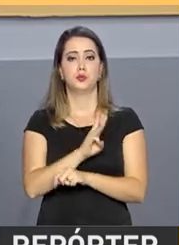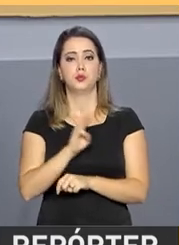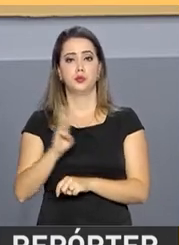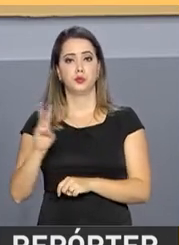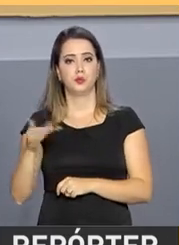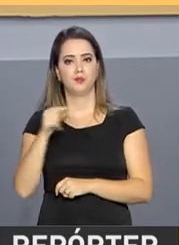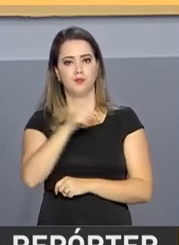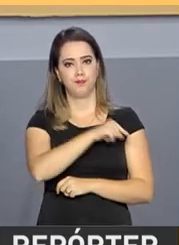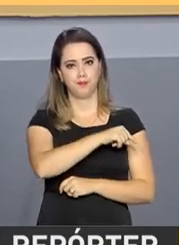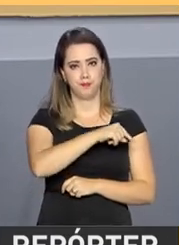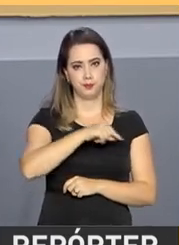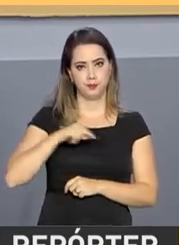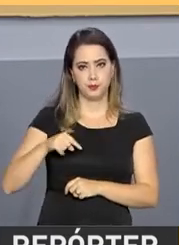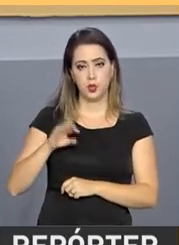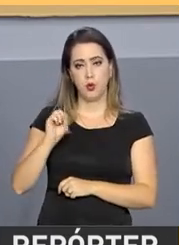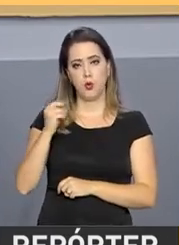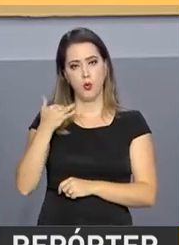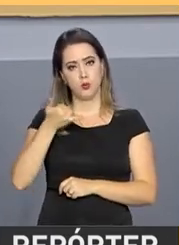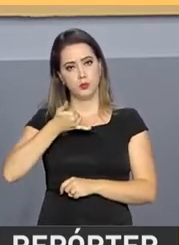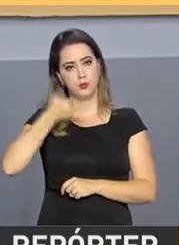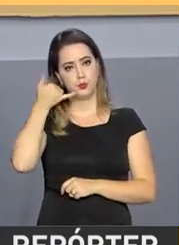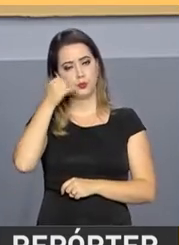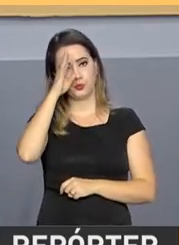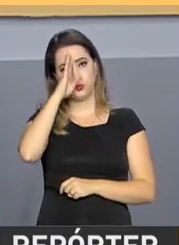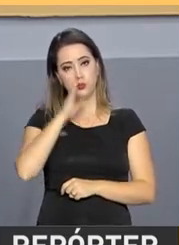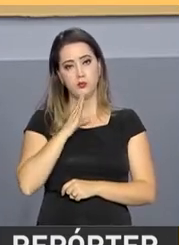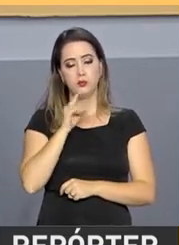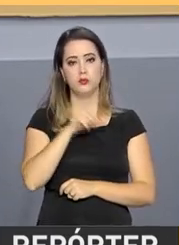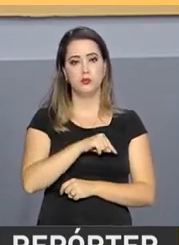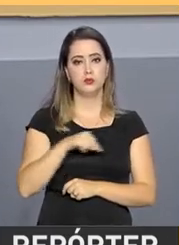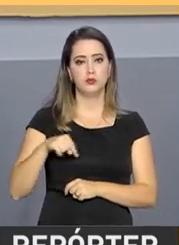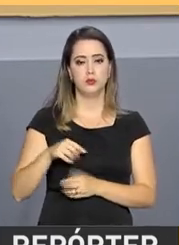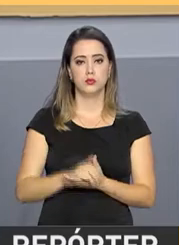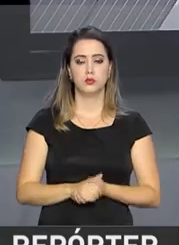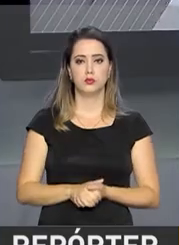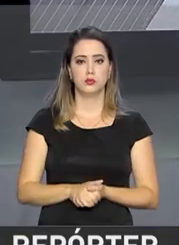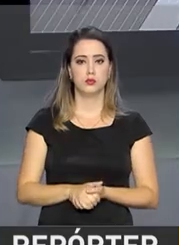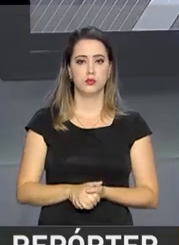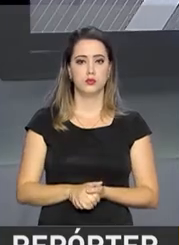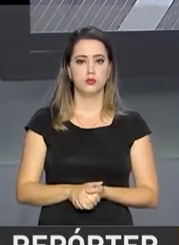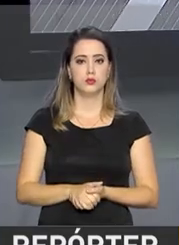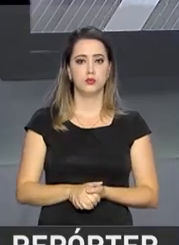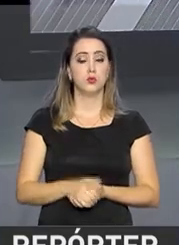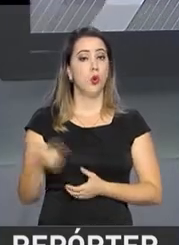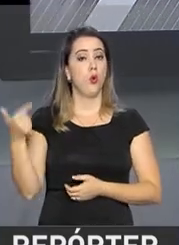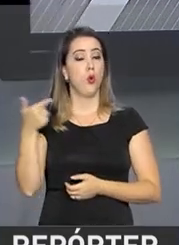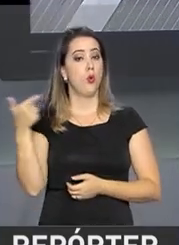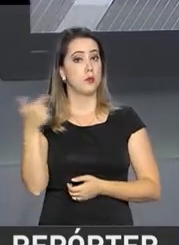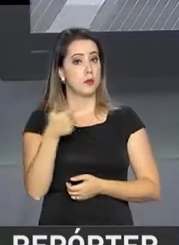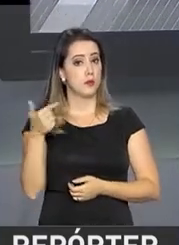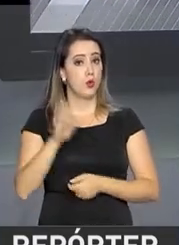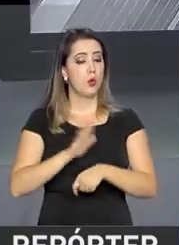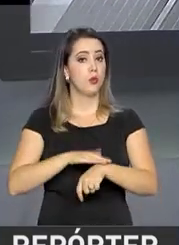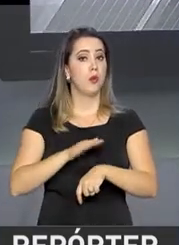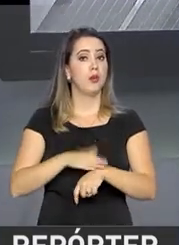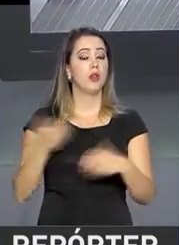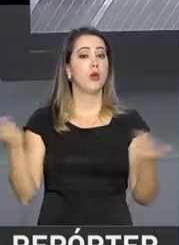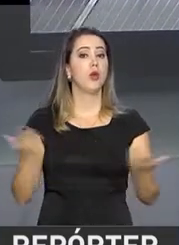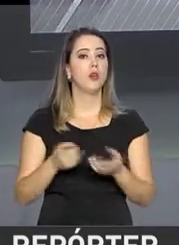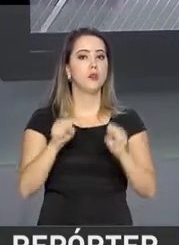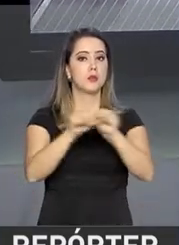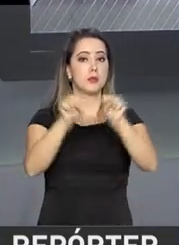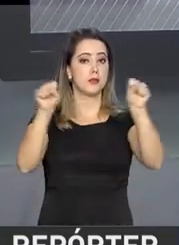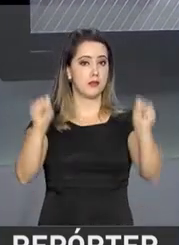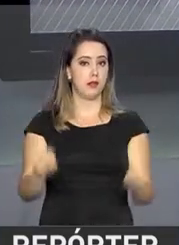portal e-Cidadania ou ligar gratuitamente para o Senado Federal. A segunda etapa de implantação do e-social para